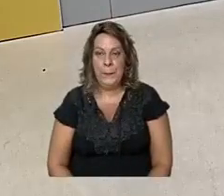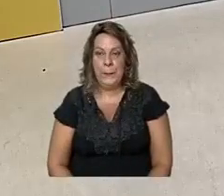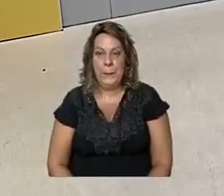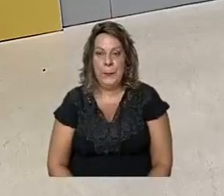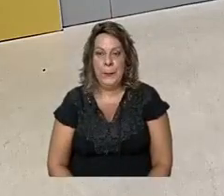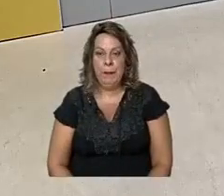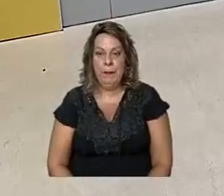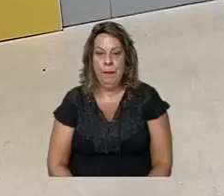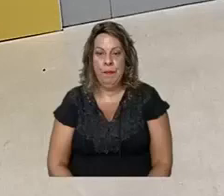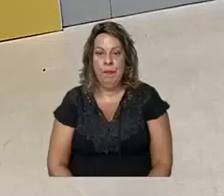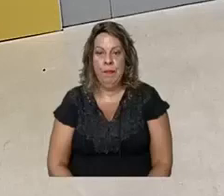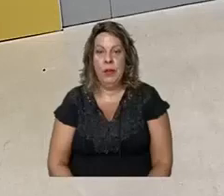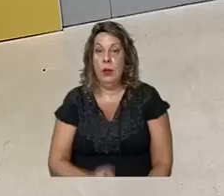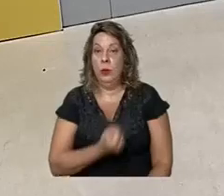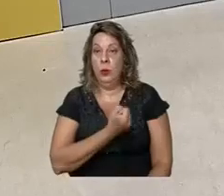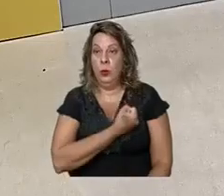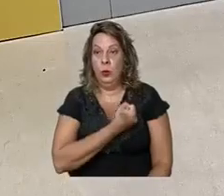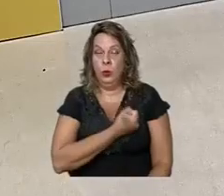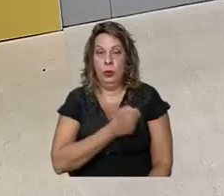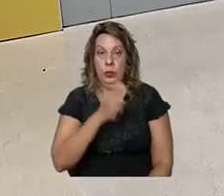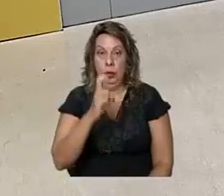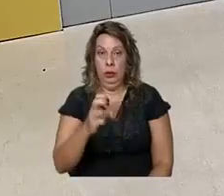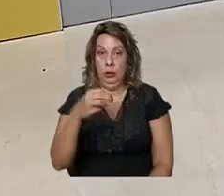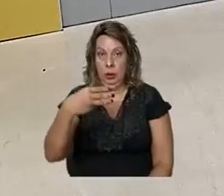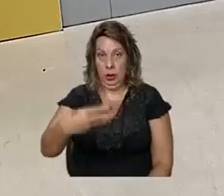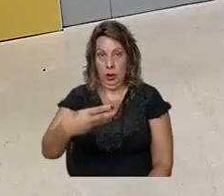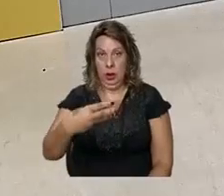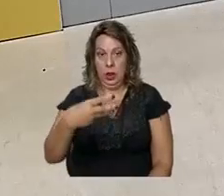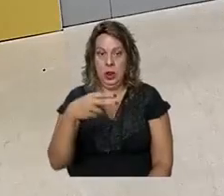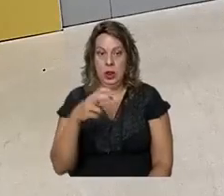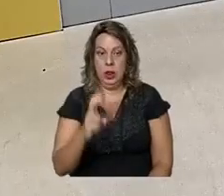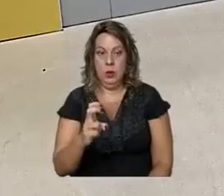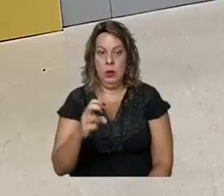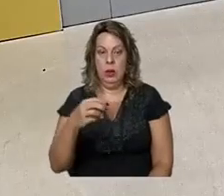número 8 no painel e número